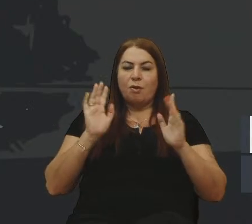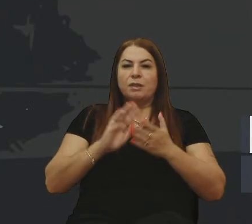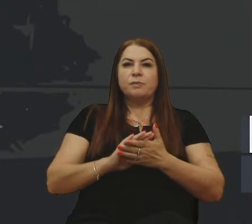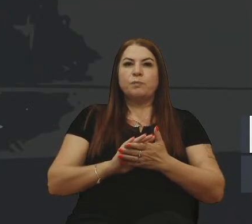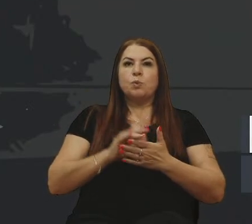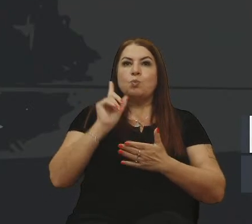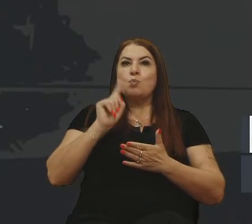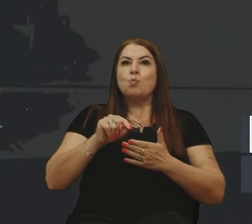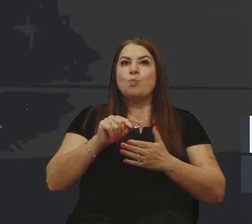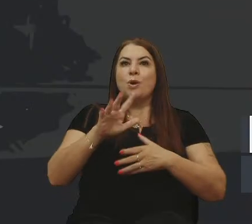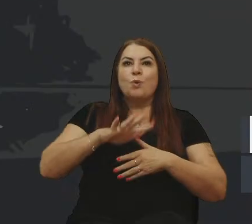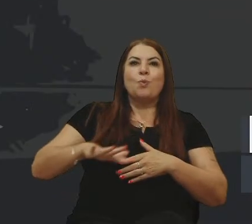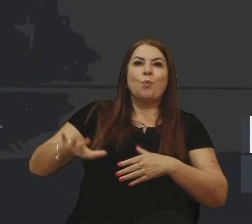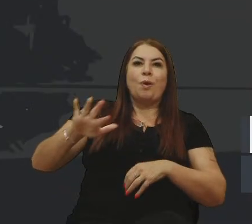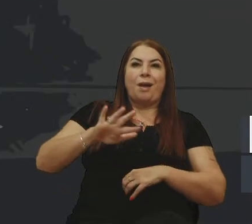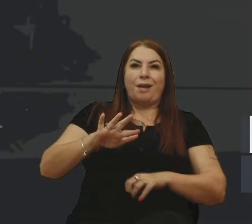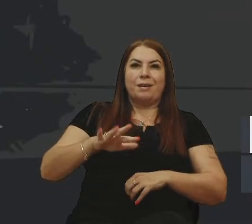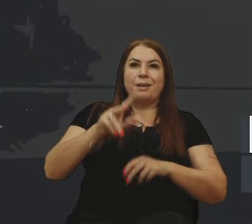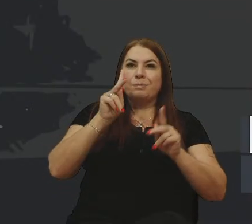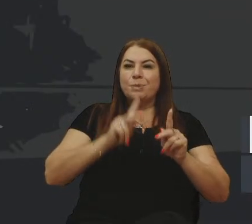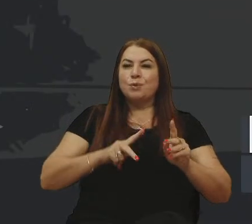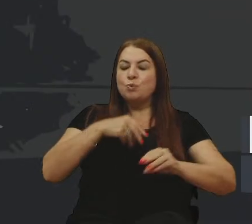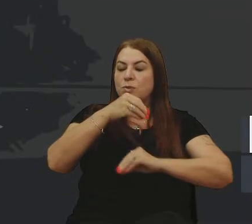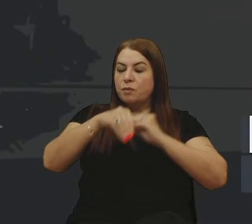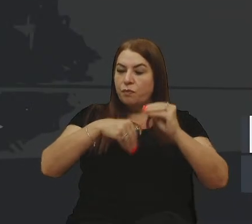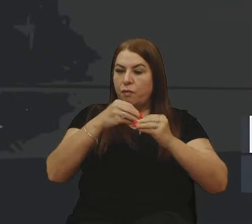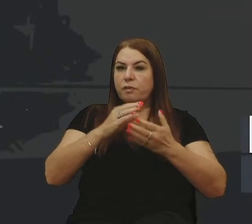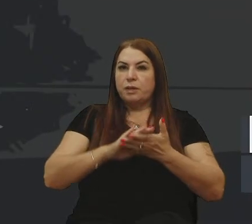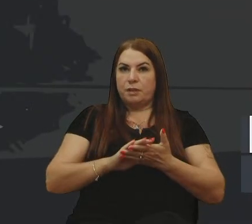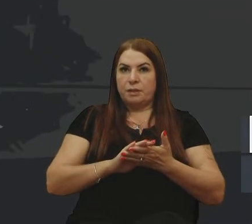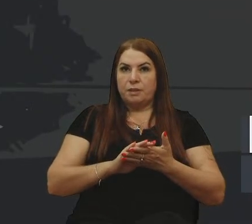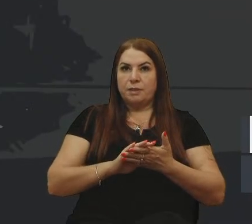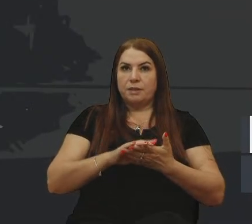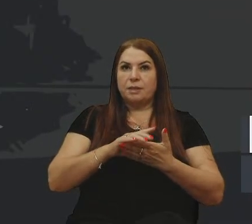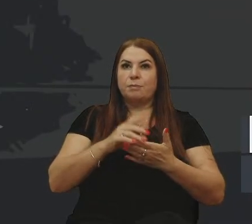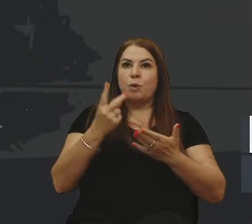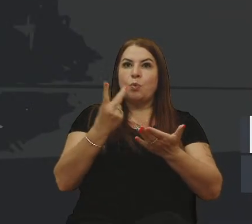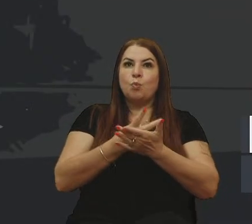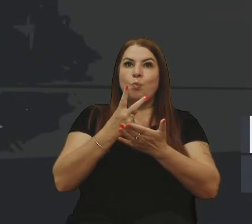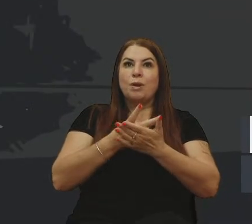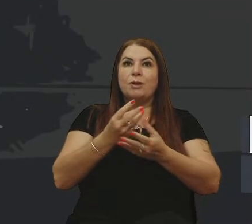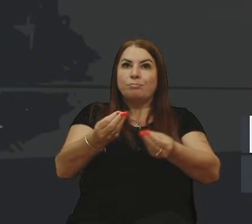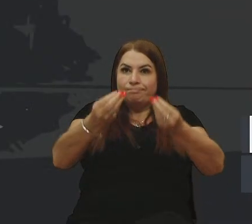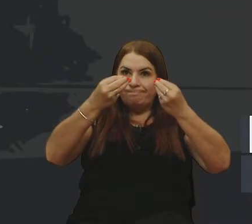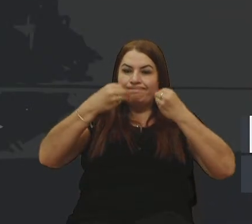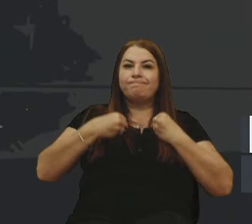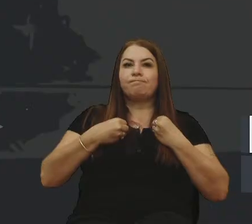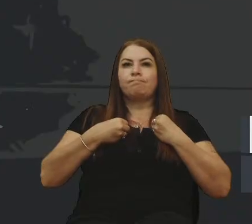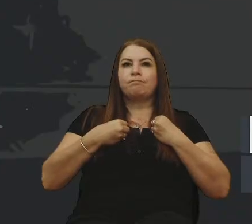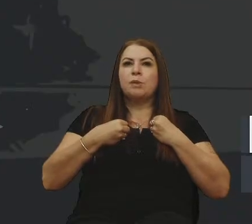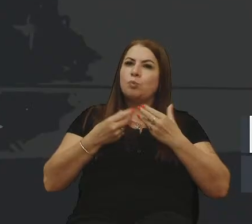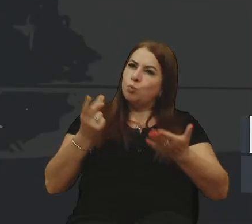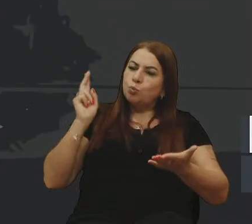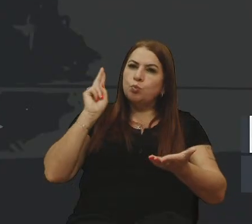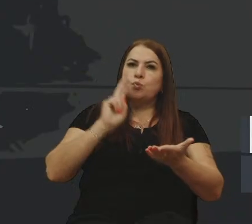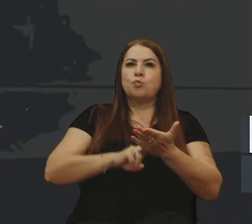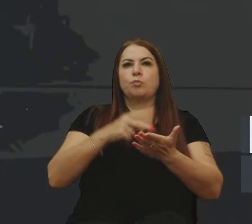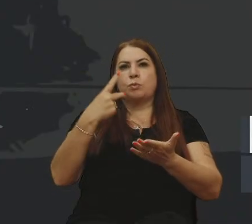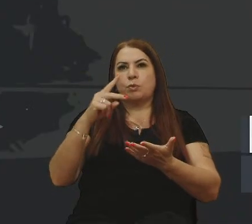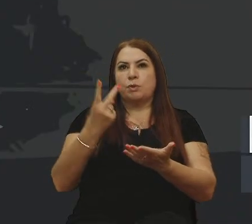qual era o ambiente, não importa as pessoas envolvidas. Traga o erro para você. Assuma o seu